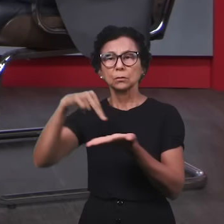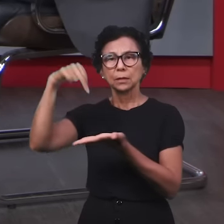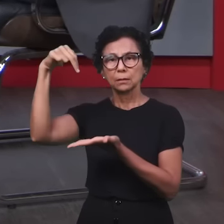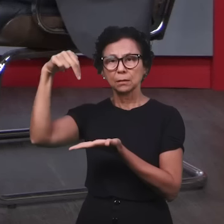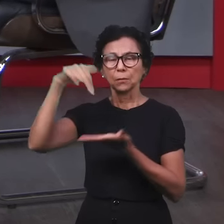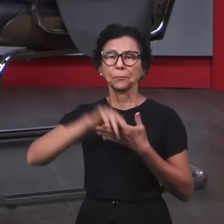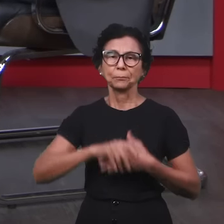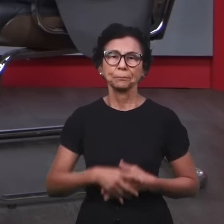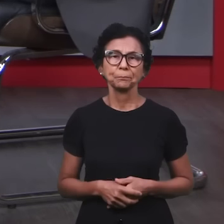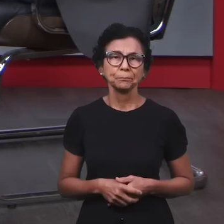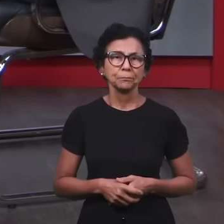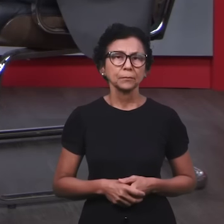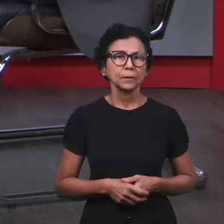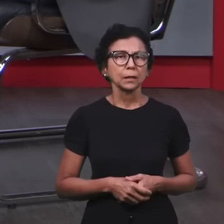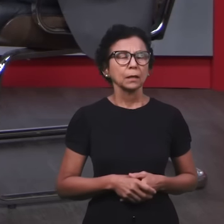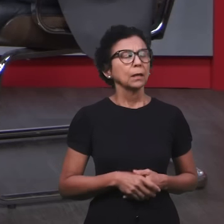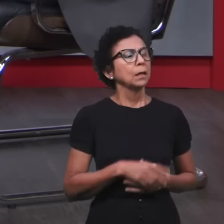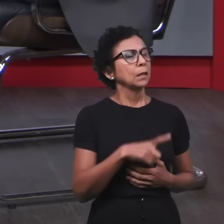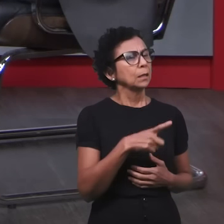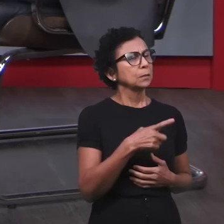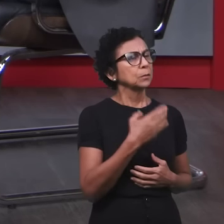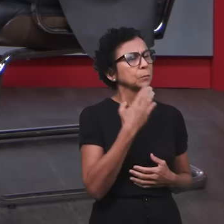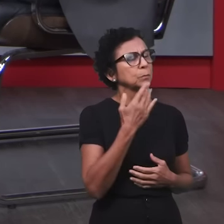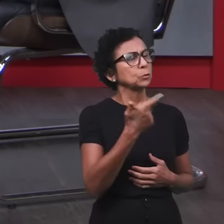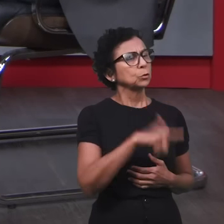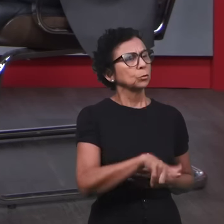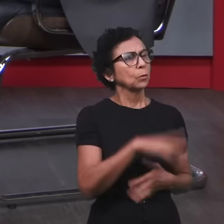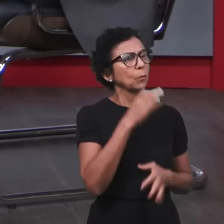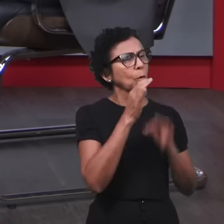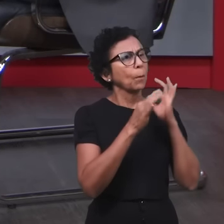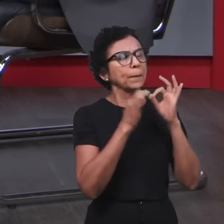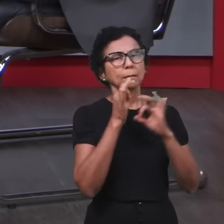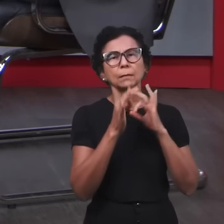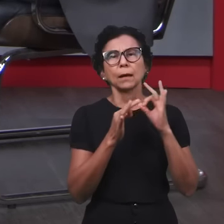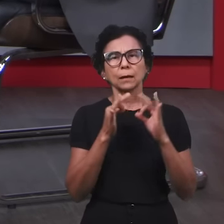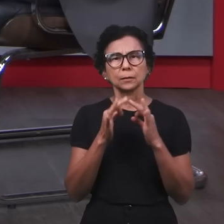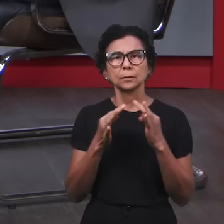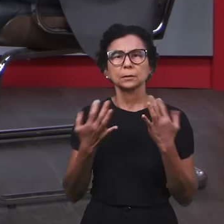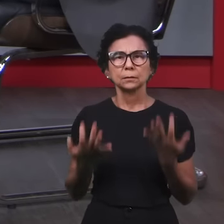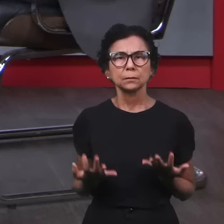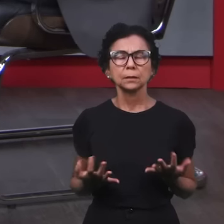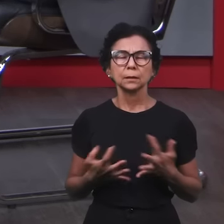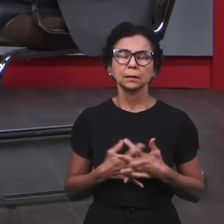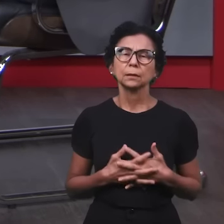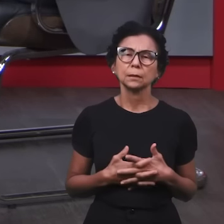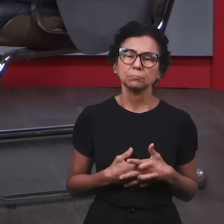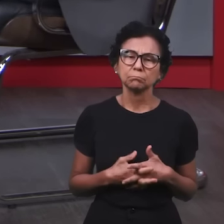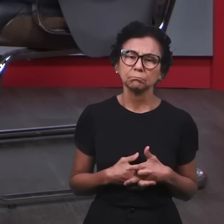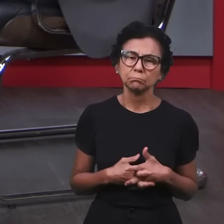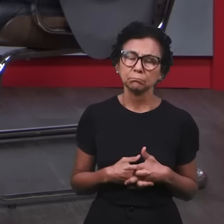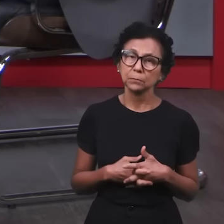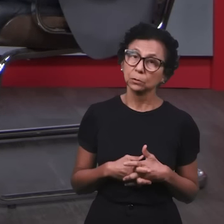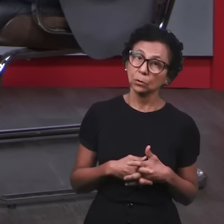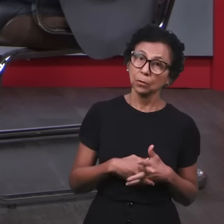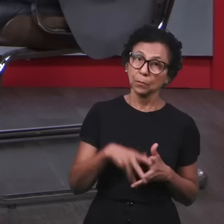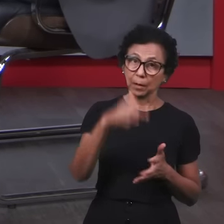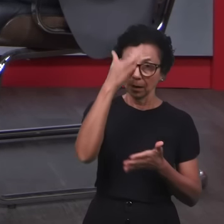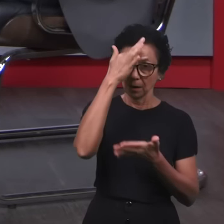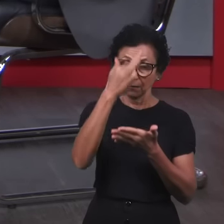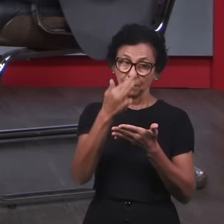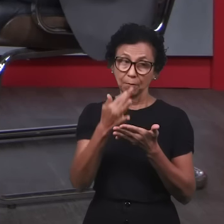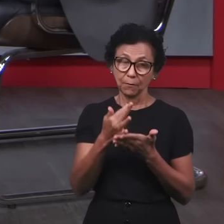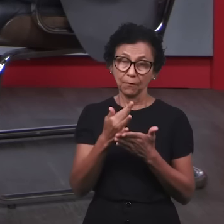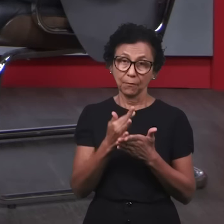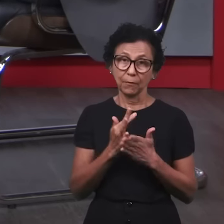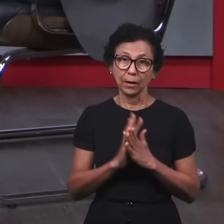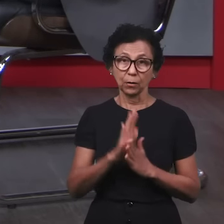você voltasse a esse assunto de Jó novamente, colocando aqui a fé como ponto central na